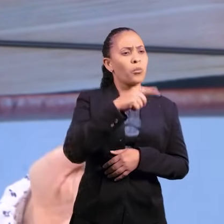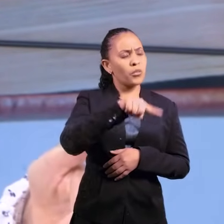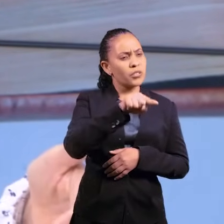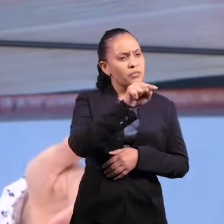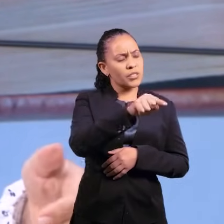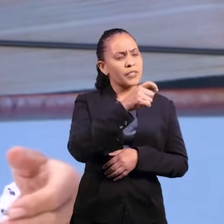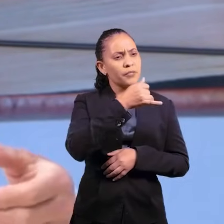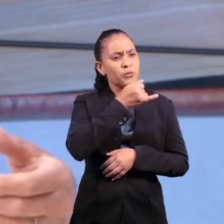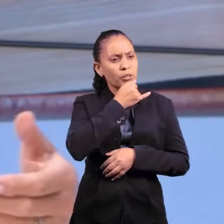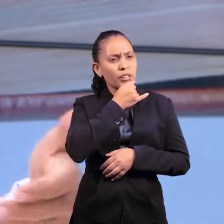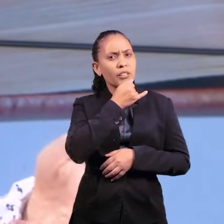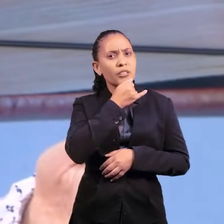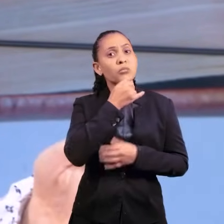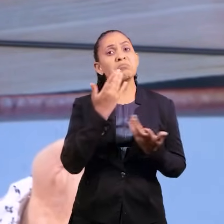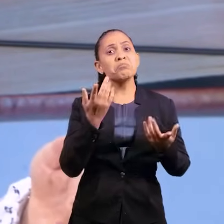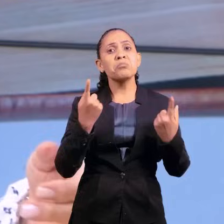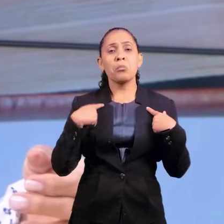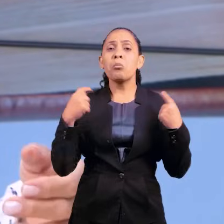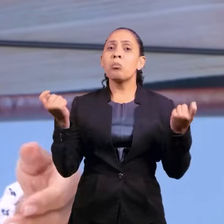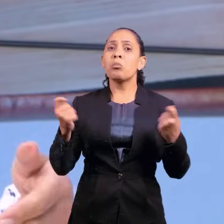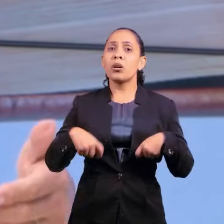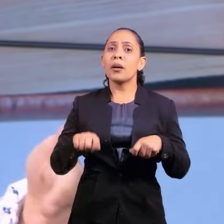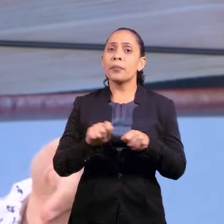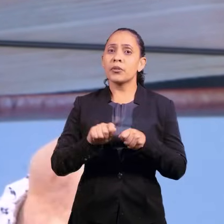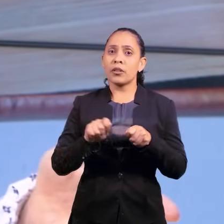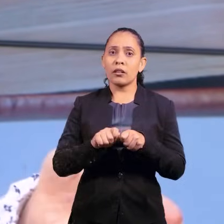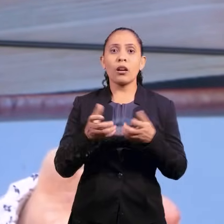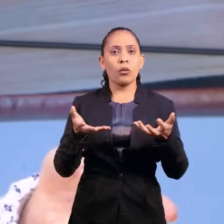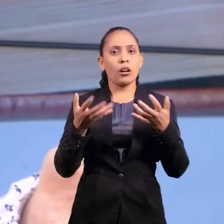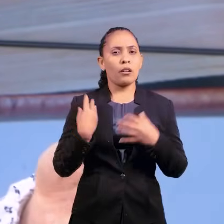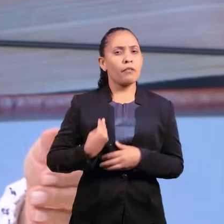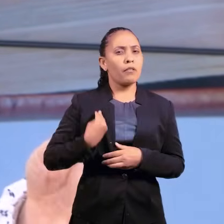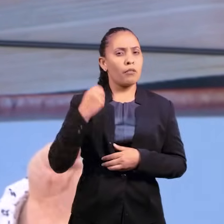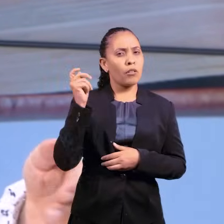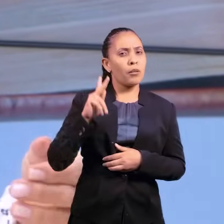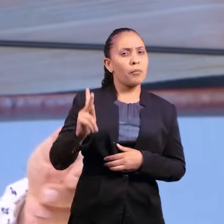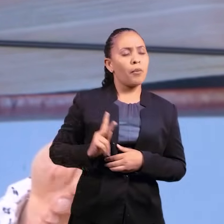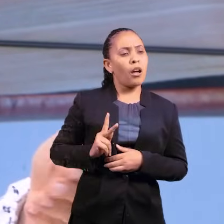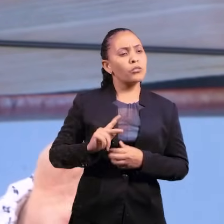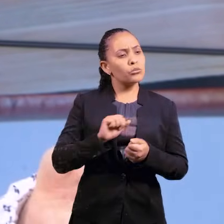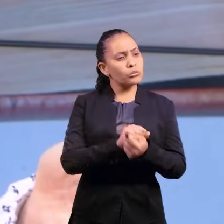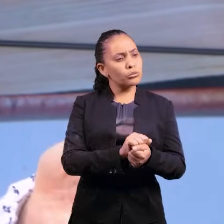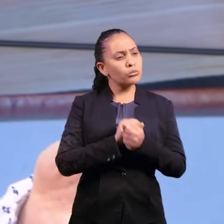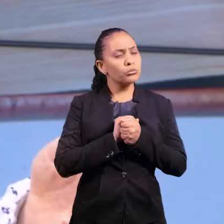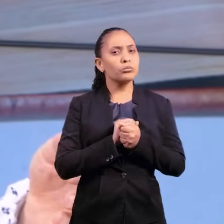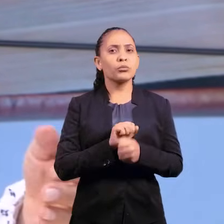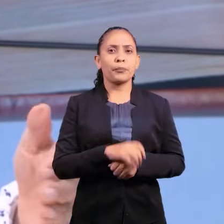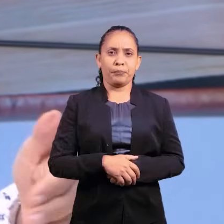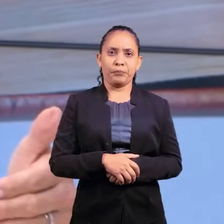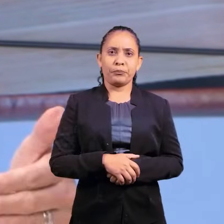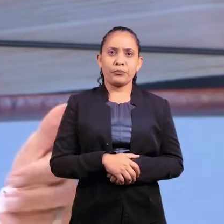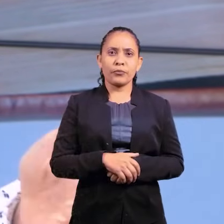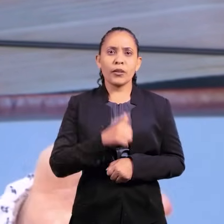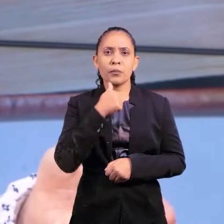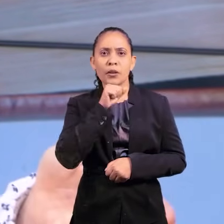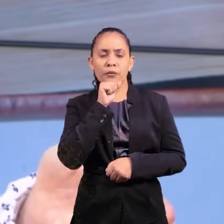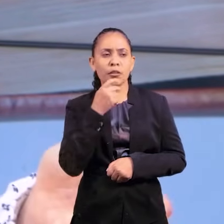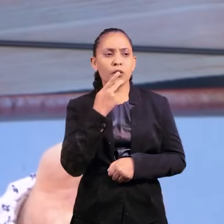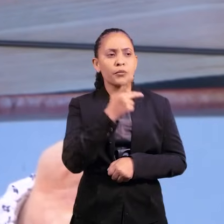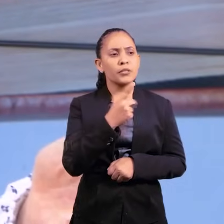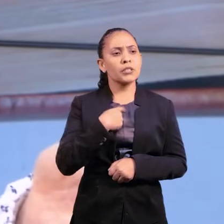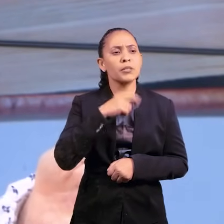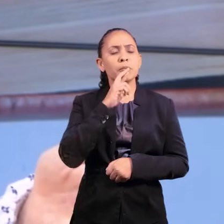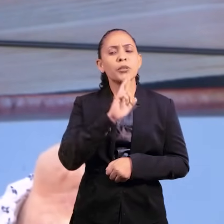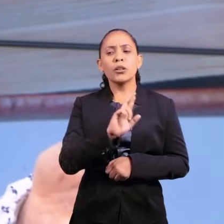te chateou? O que a gente pode fazer? O que eu quero é viver em paz com você. Meu filho, o que foi? Mamãe falou, você